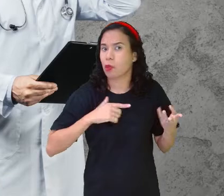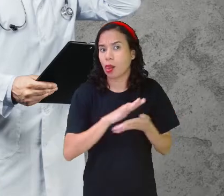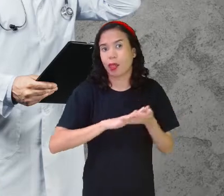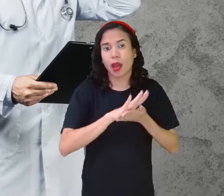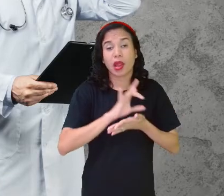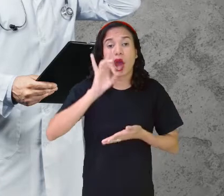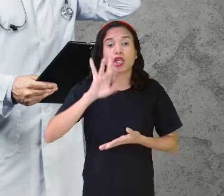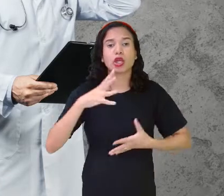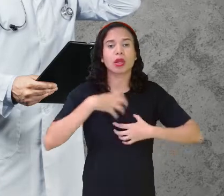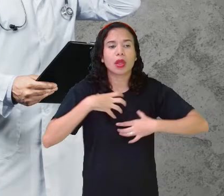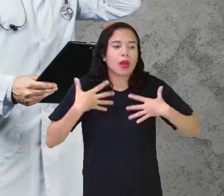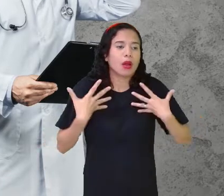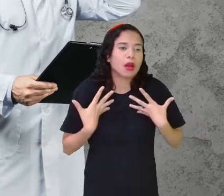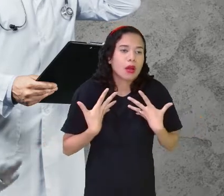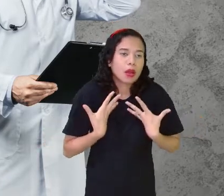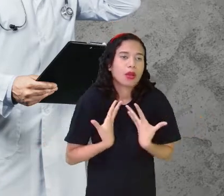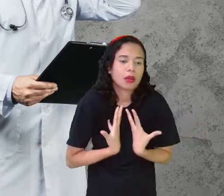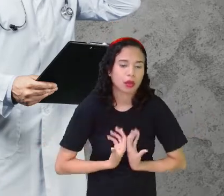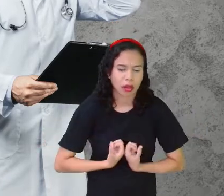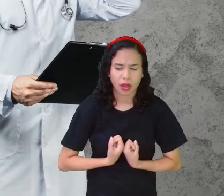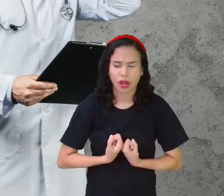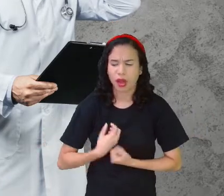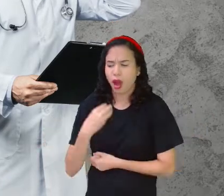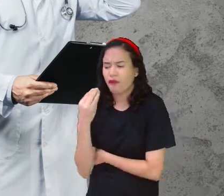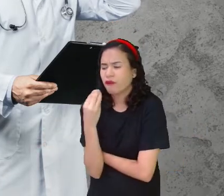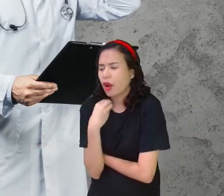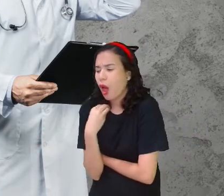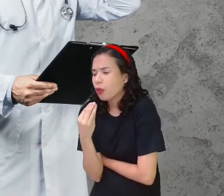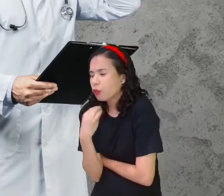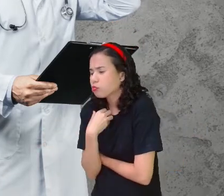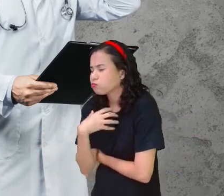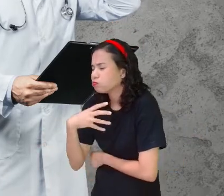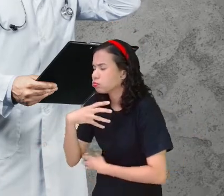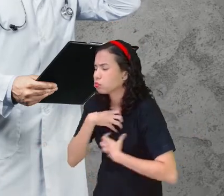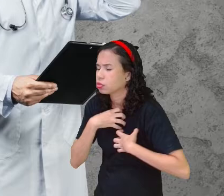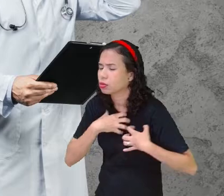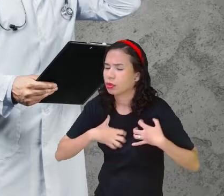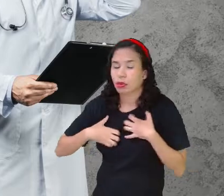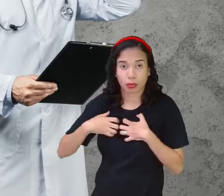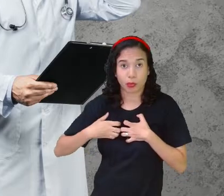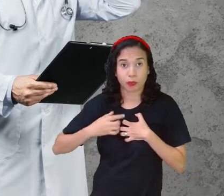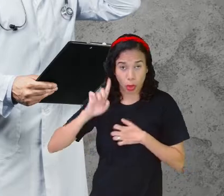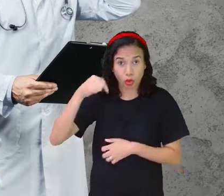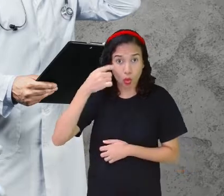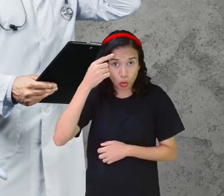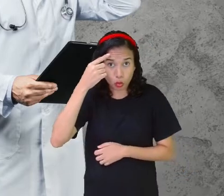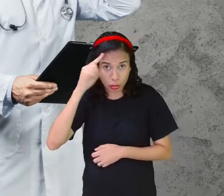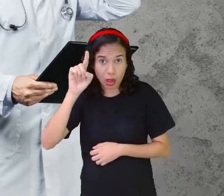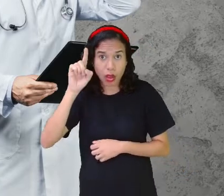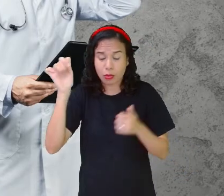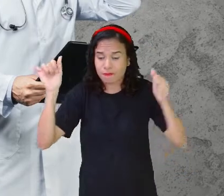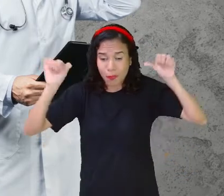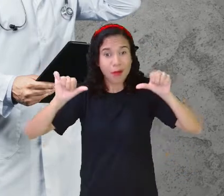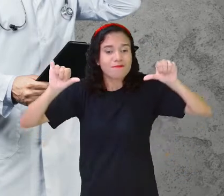apenas sentia uma fraqueza inexplicável. No dia seguinte, ela até piorou.